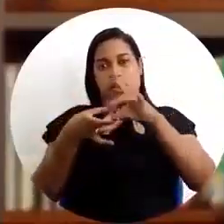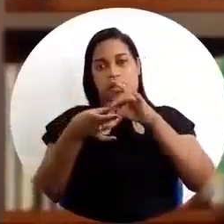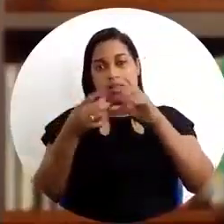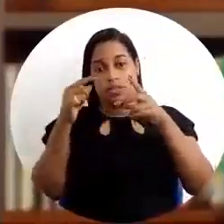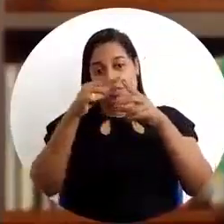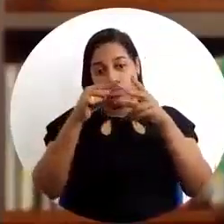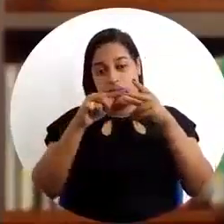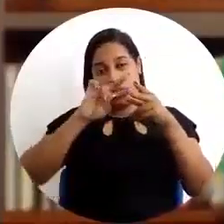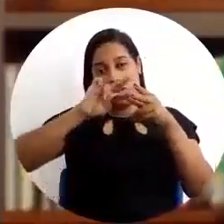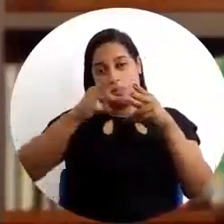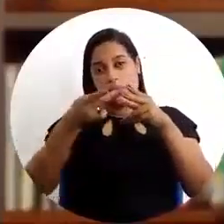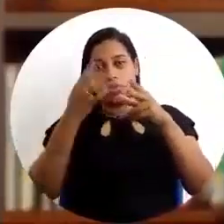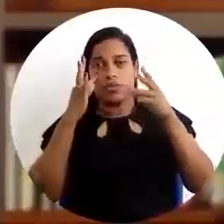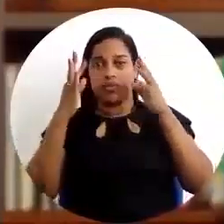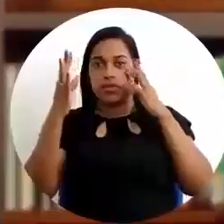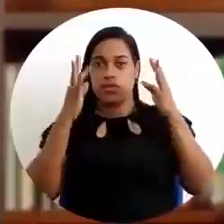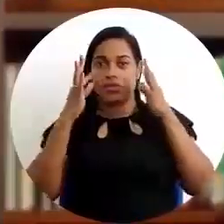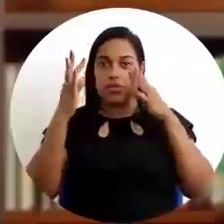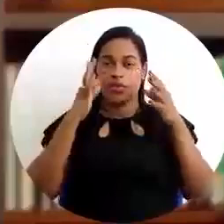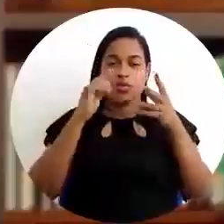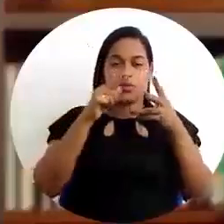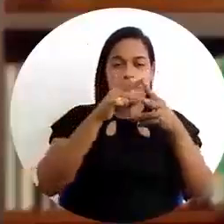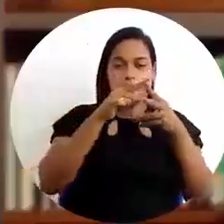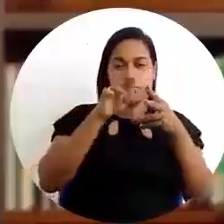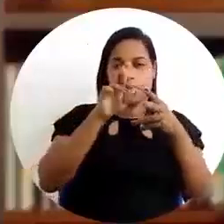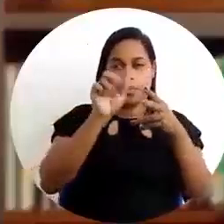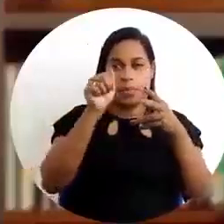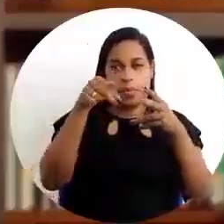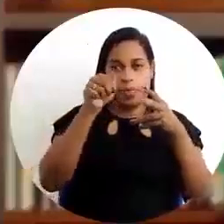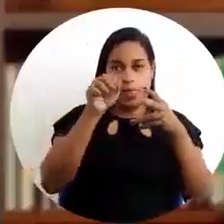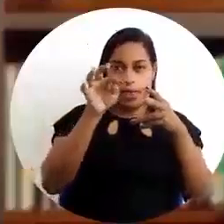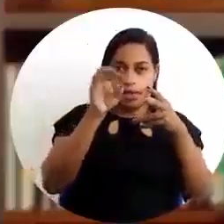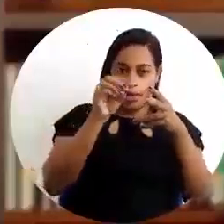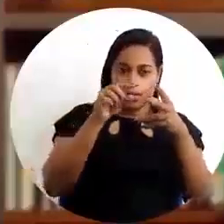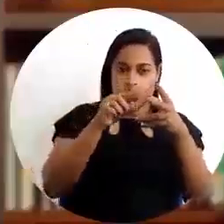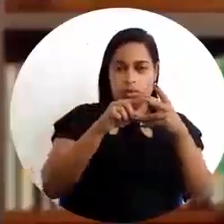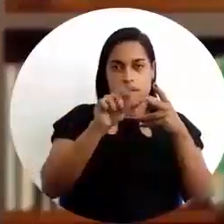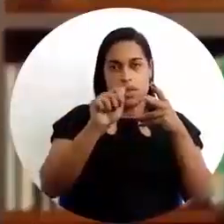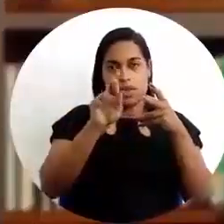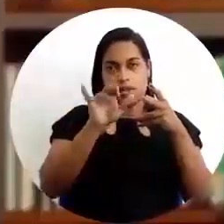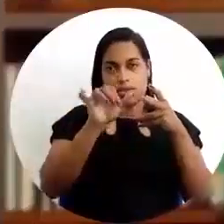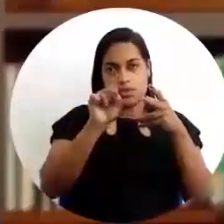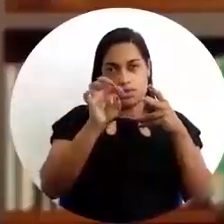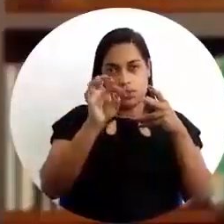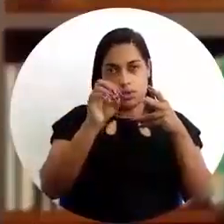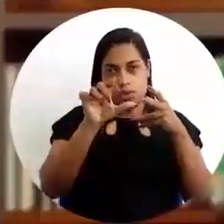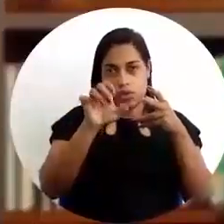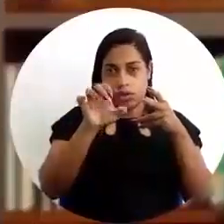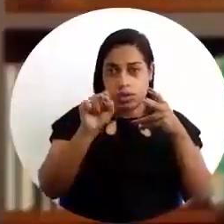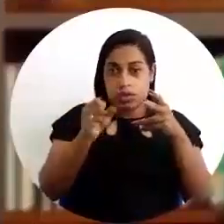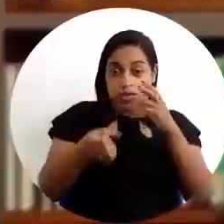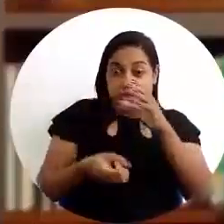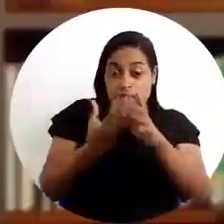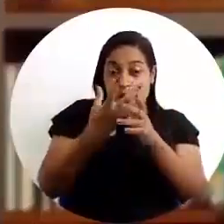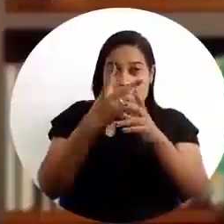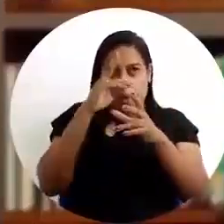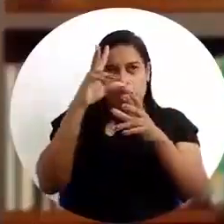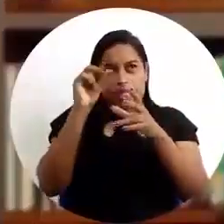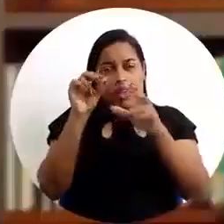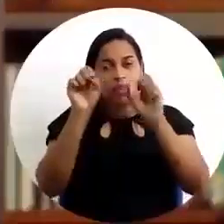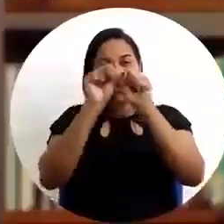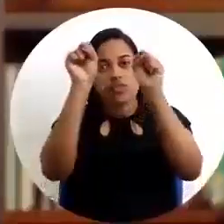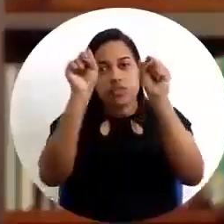desse pressuposto filosófico de Aristóteles e Ranganathan, criar uma ideia de sistema de classificação onde ou